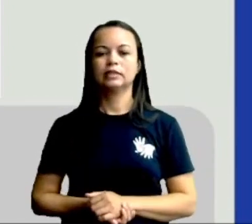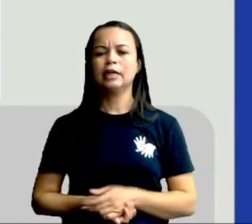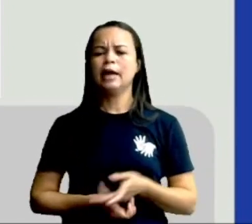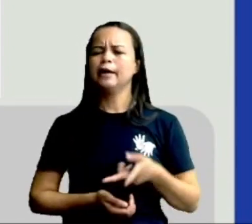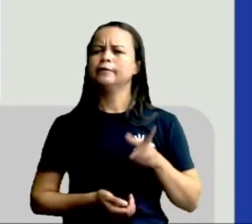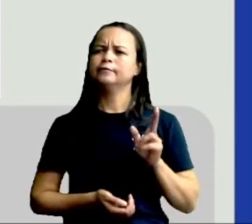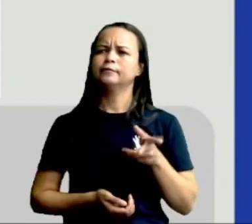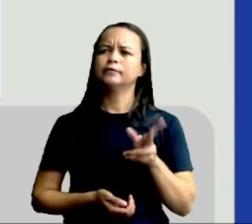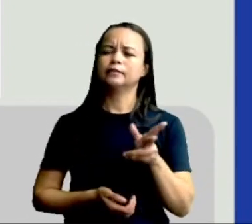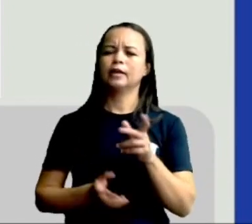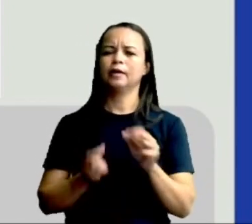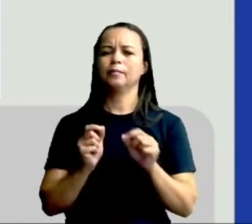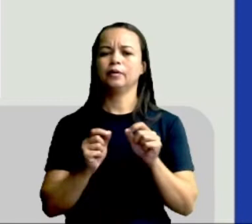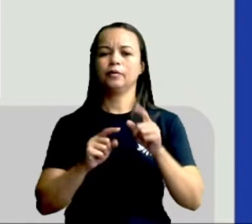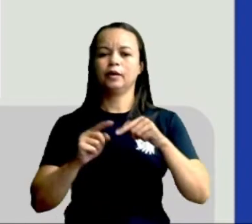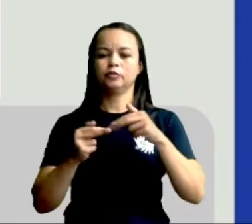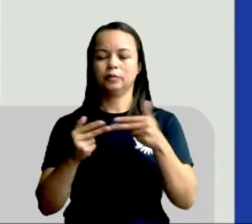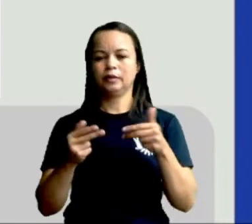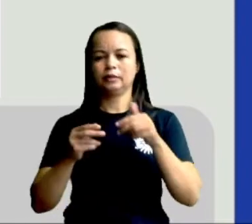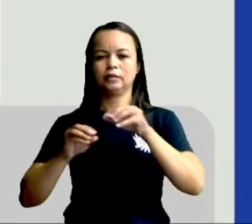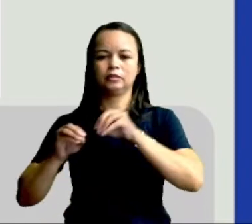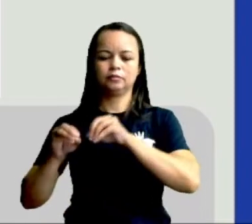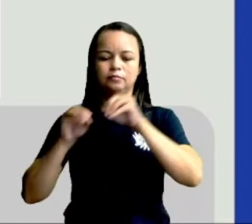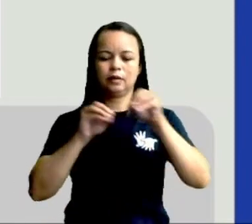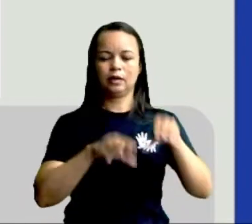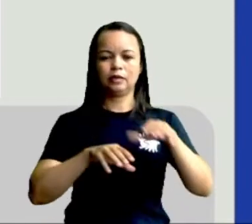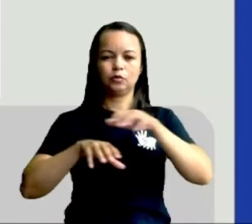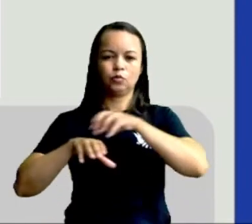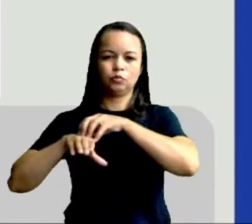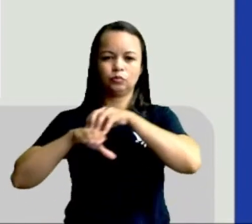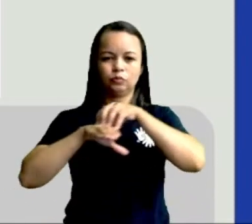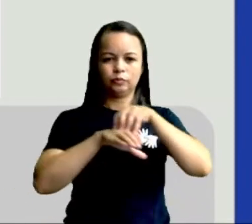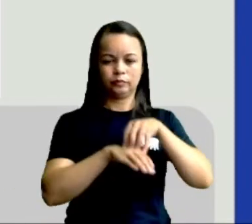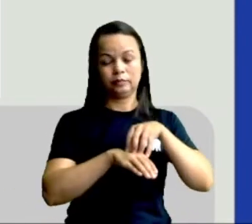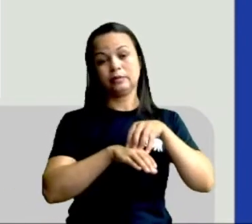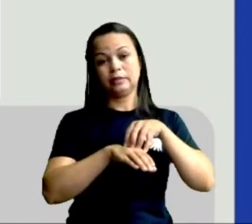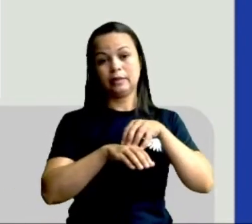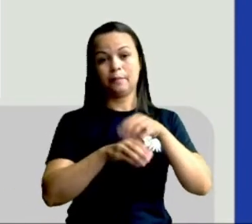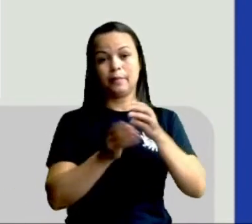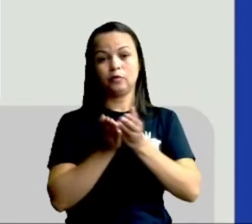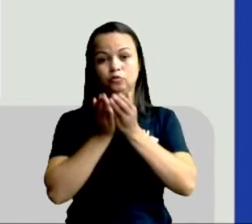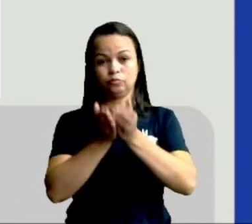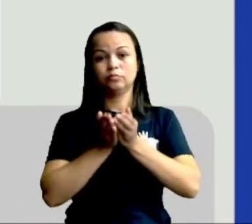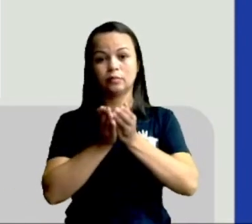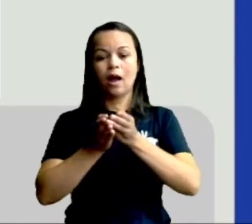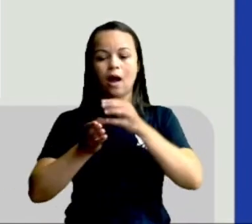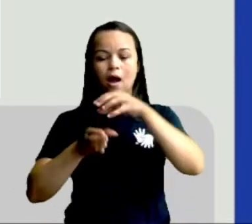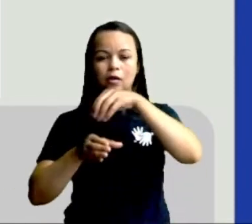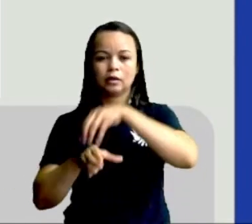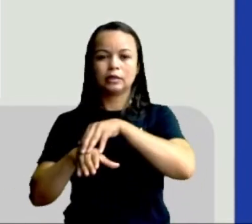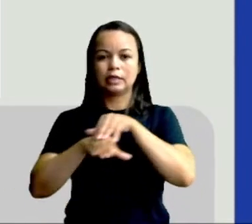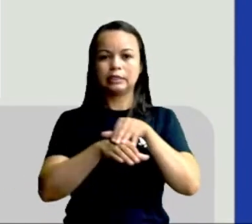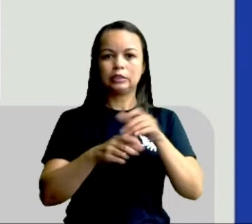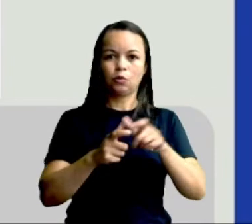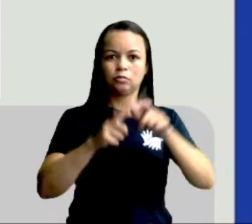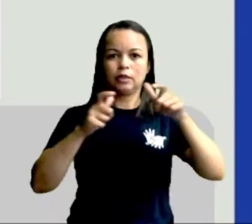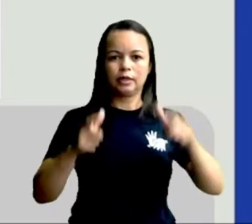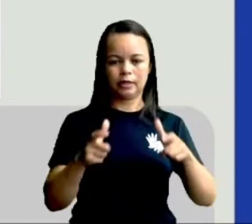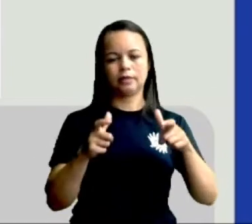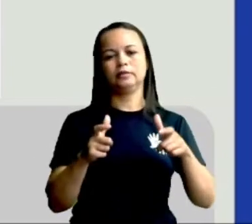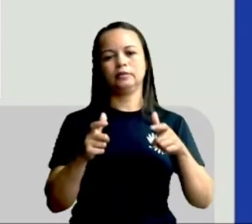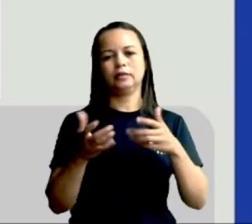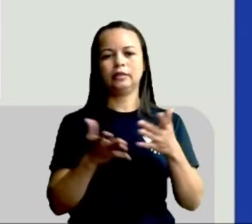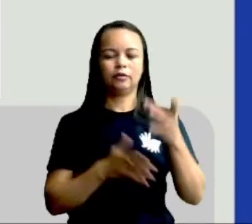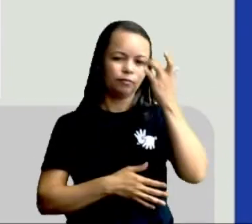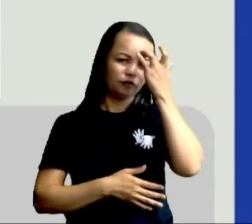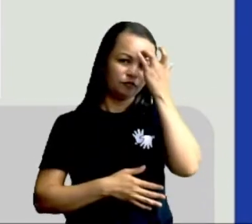geralmente que as mercadorias que são transportadas por hidrovias, né, elas são de grandes cargas. Então, é mais